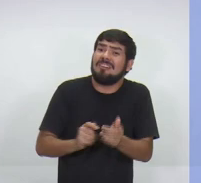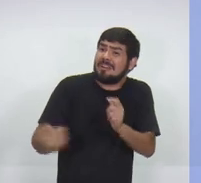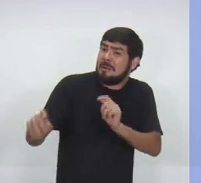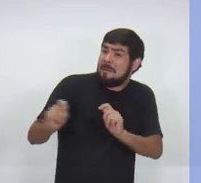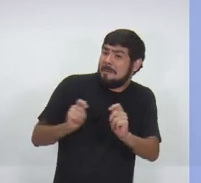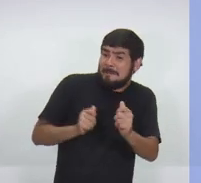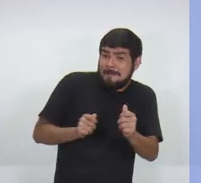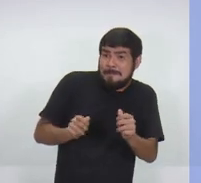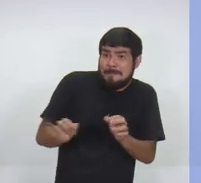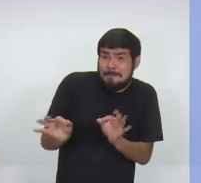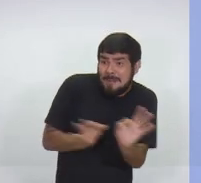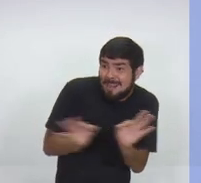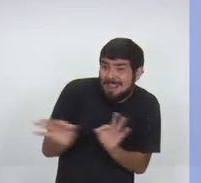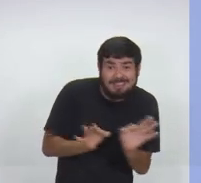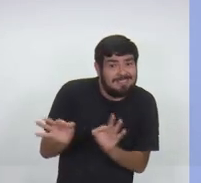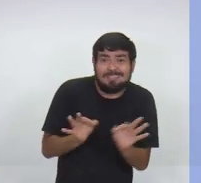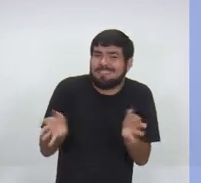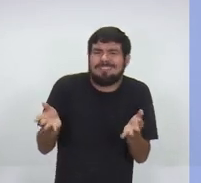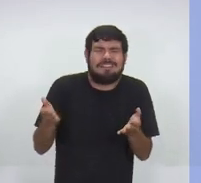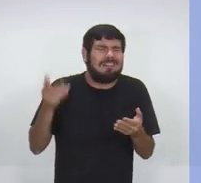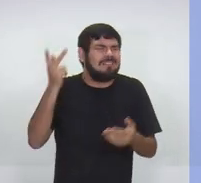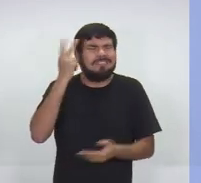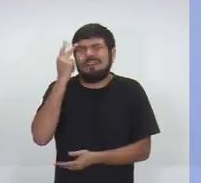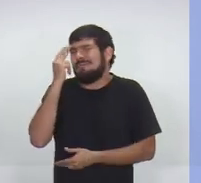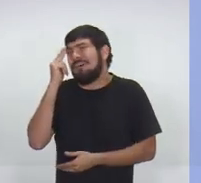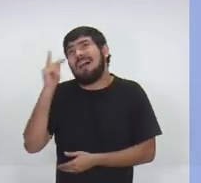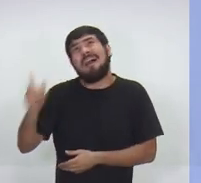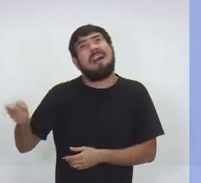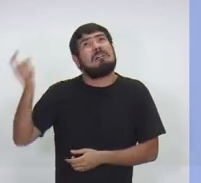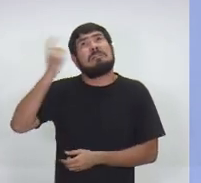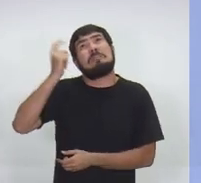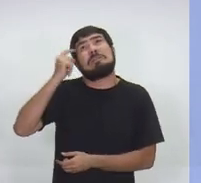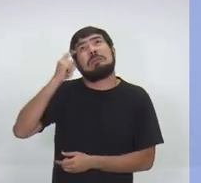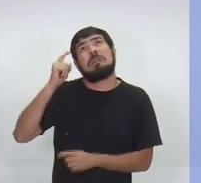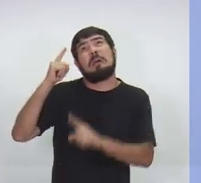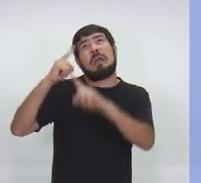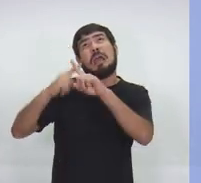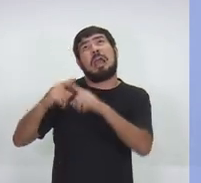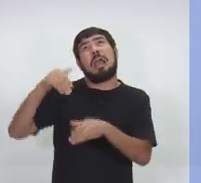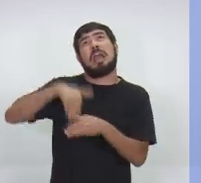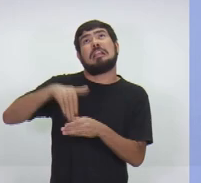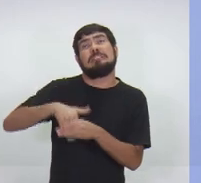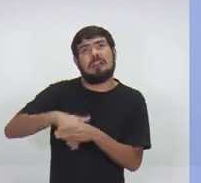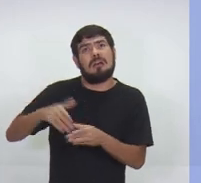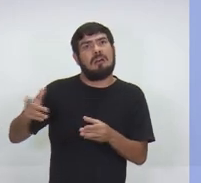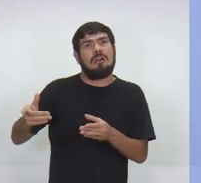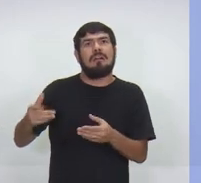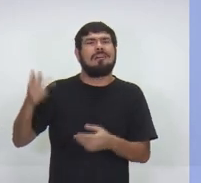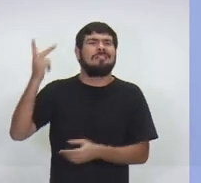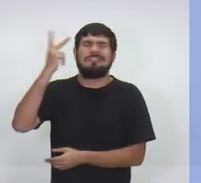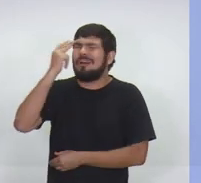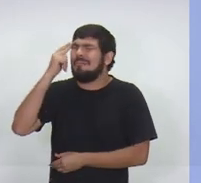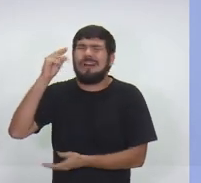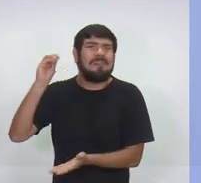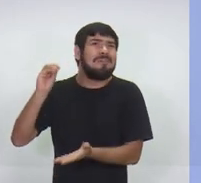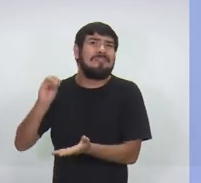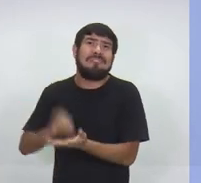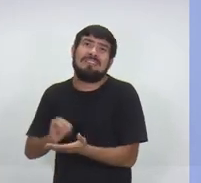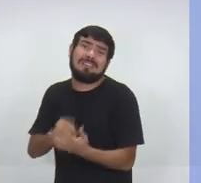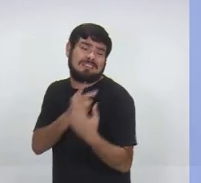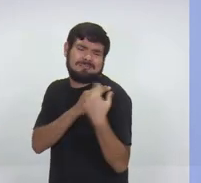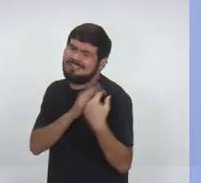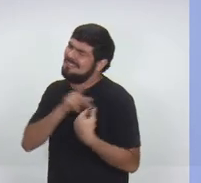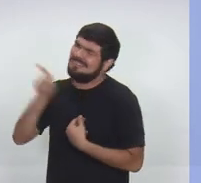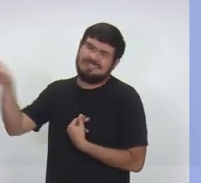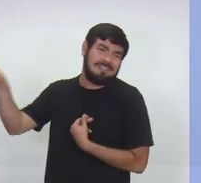para quem quer fazer as coisas às rodadas pensando na eleição coisa normal para quem não tem a responsabilidade de